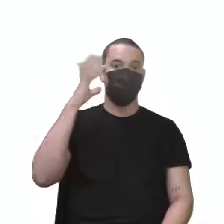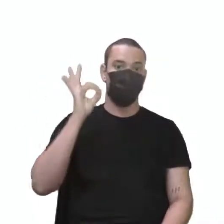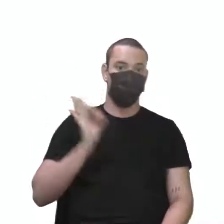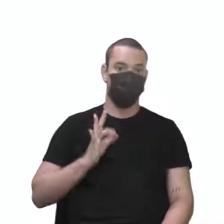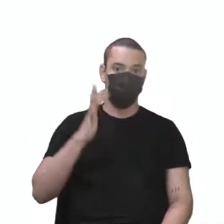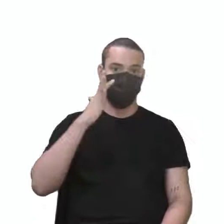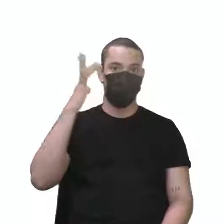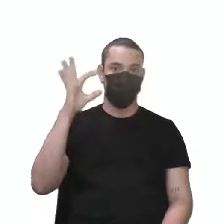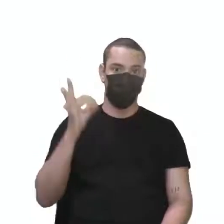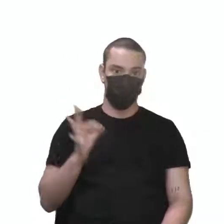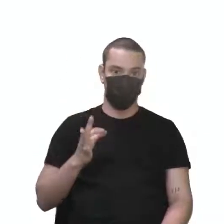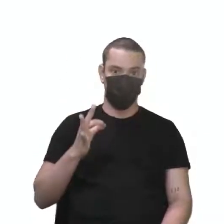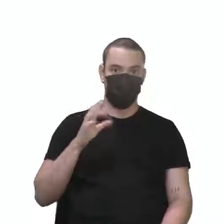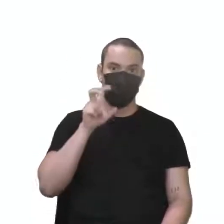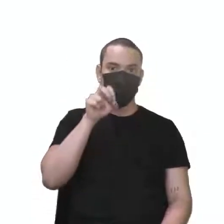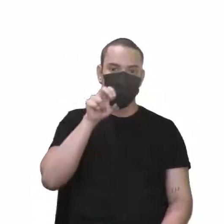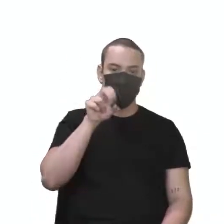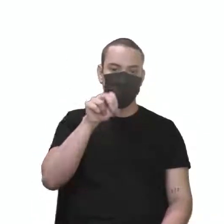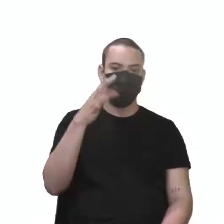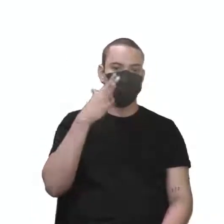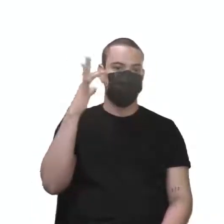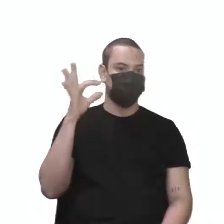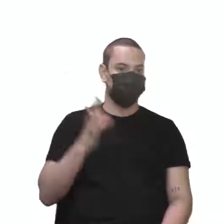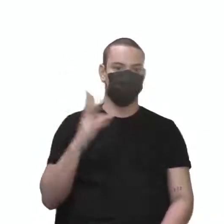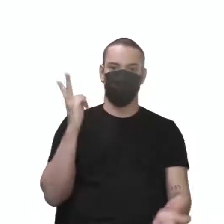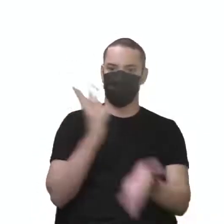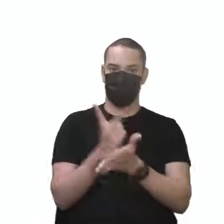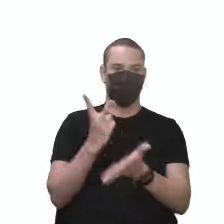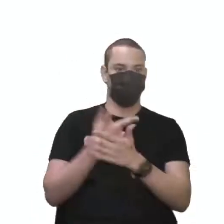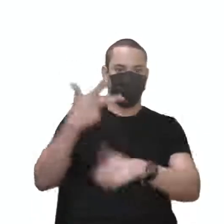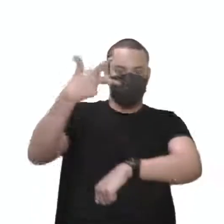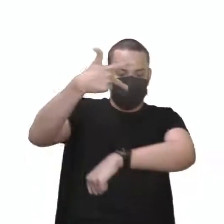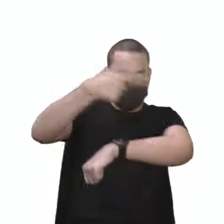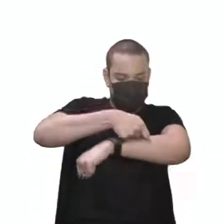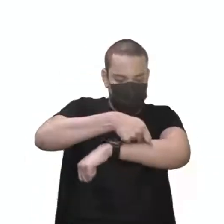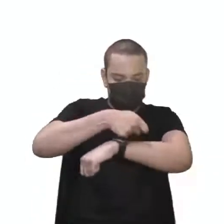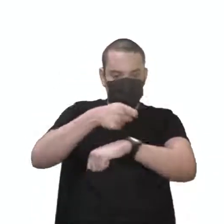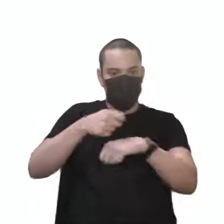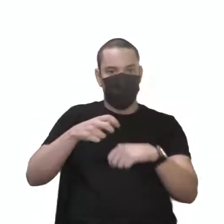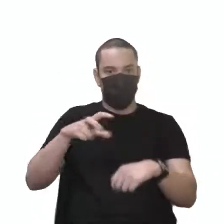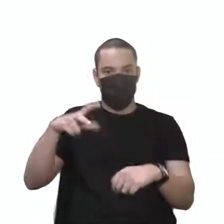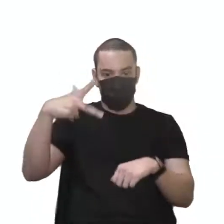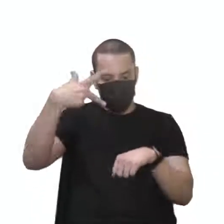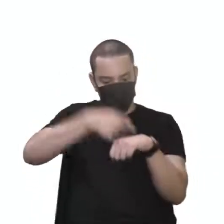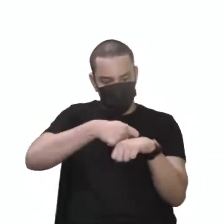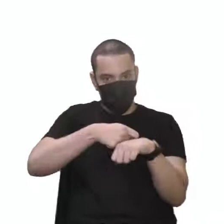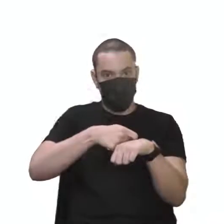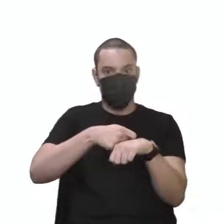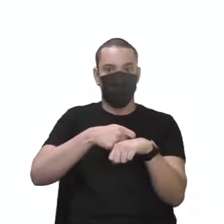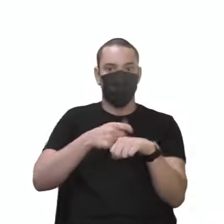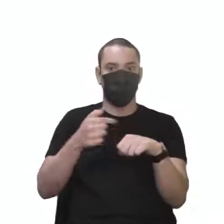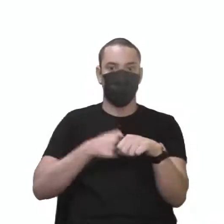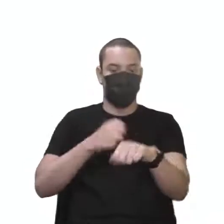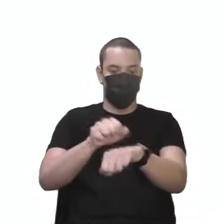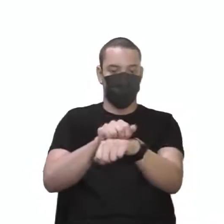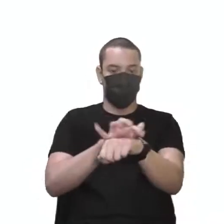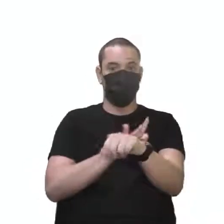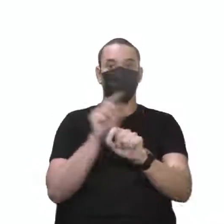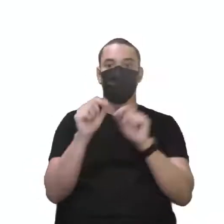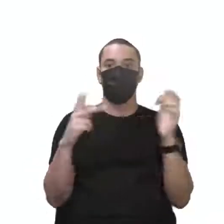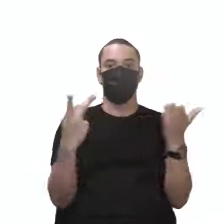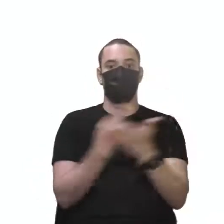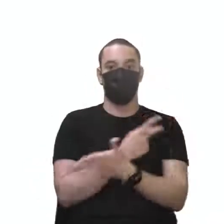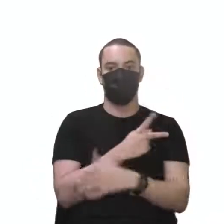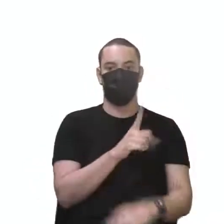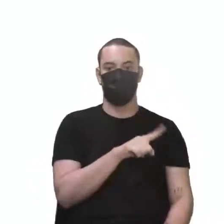camundongo, tadinho deles, né, gente? Sempre são os bodes expiatórios. Mas aí caiu ali na corrente sanguínea desse animal, o que